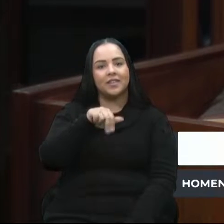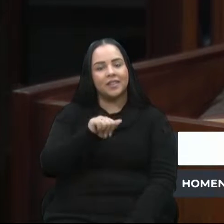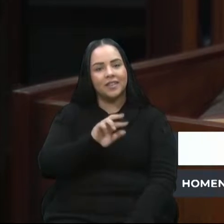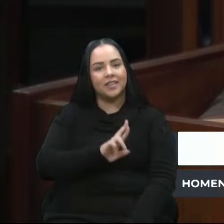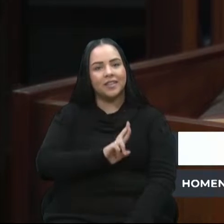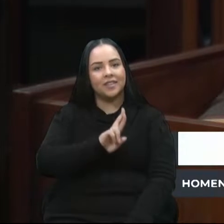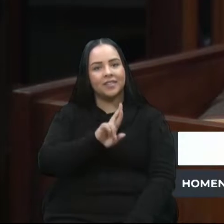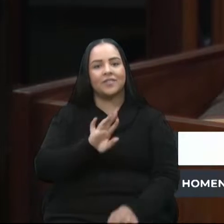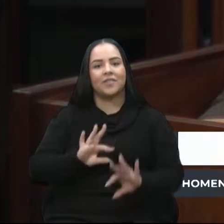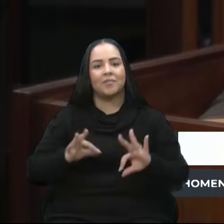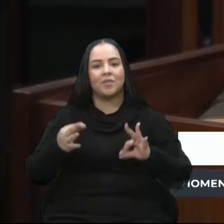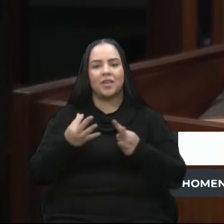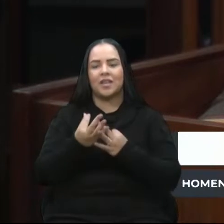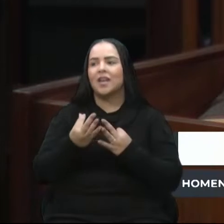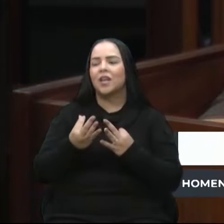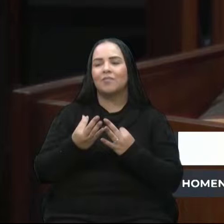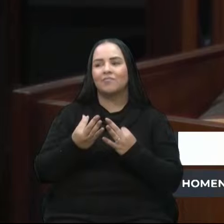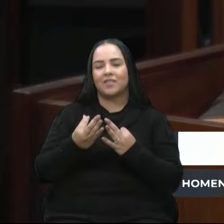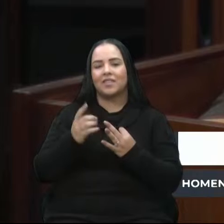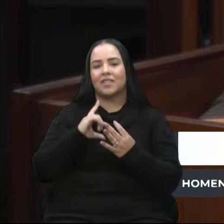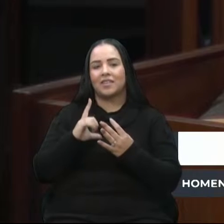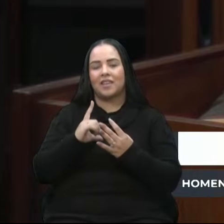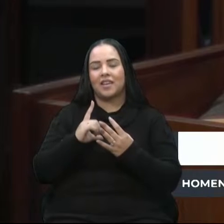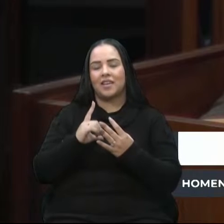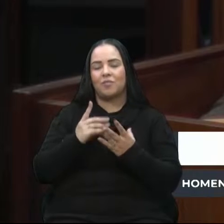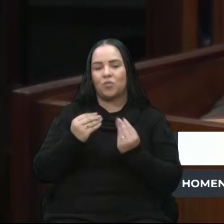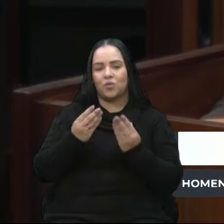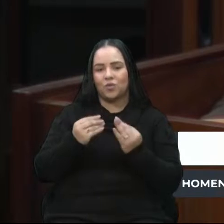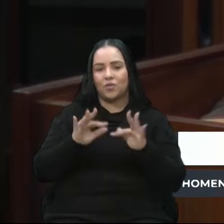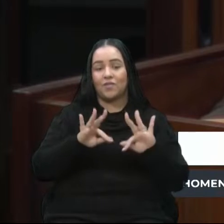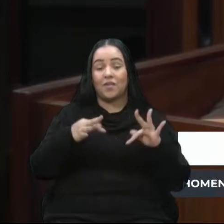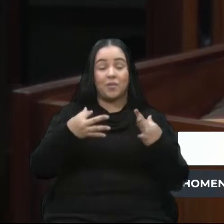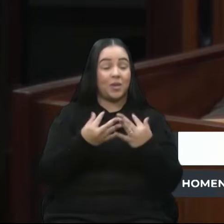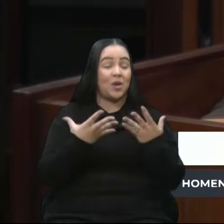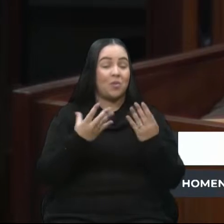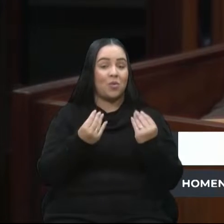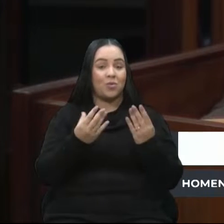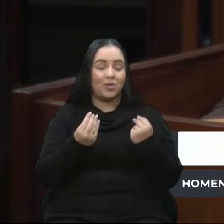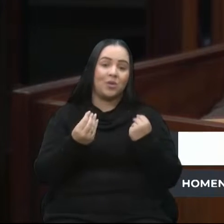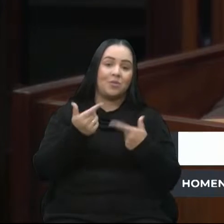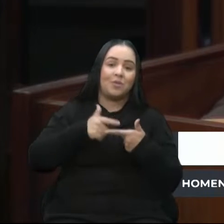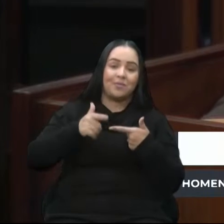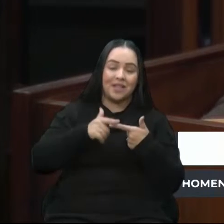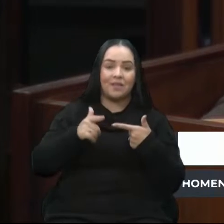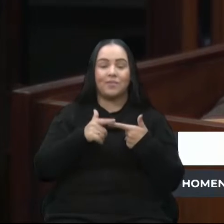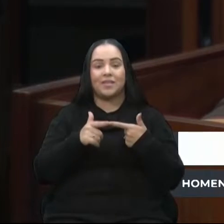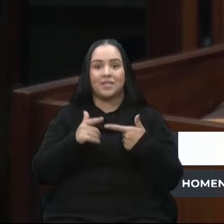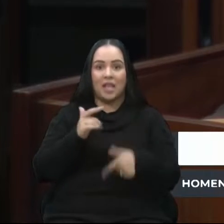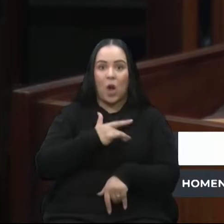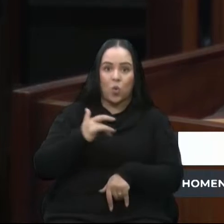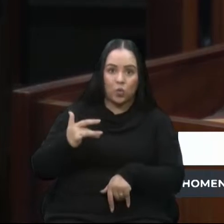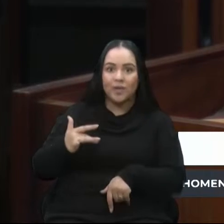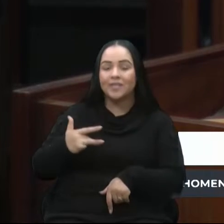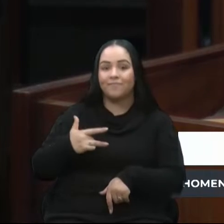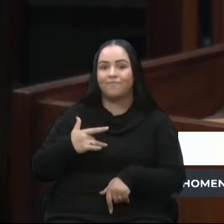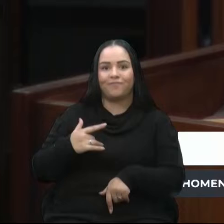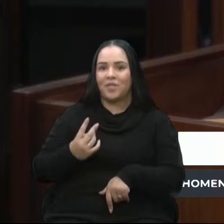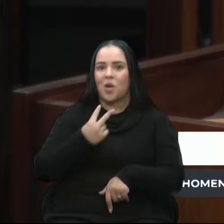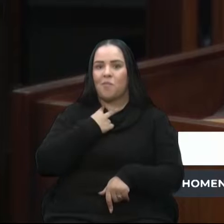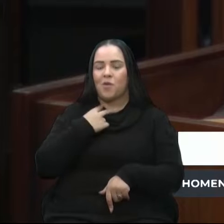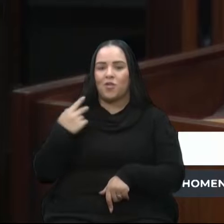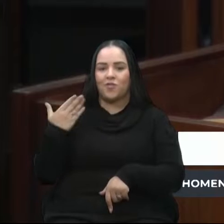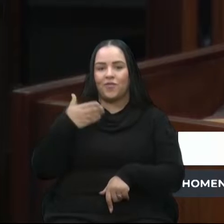o resto da família está meio comprometida com saúde e diabo 4. Né? E eu